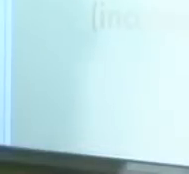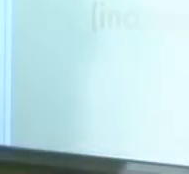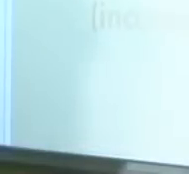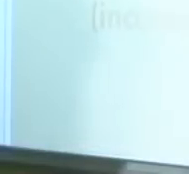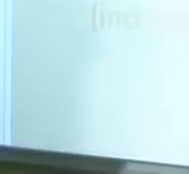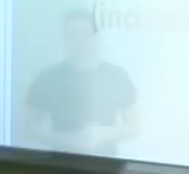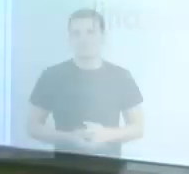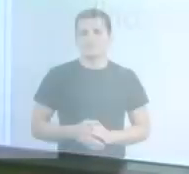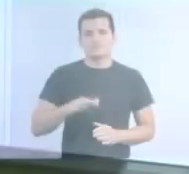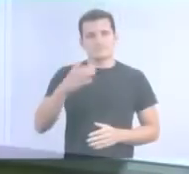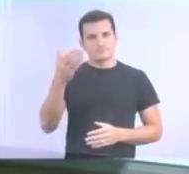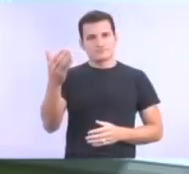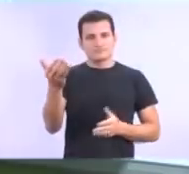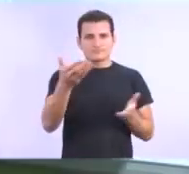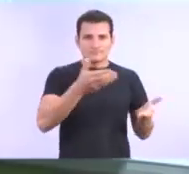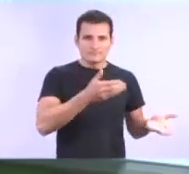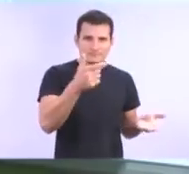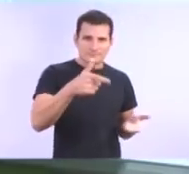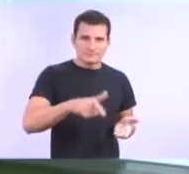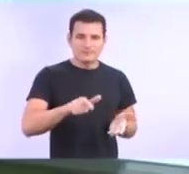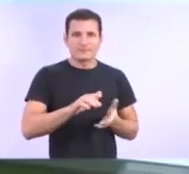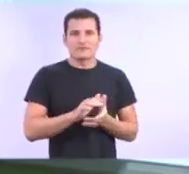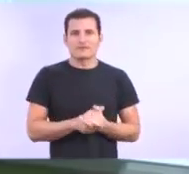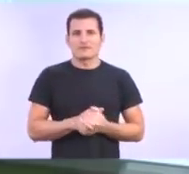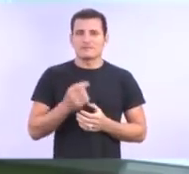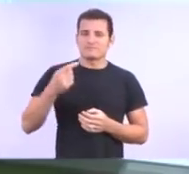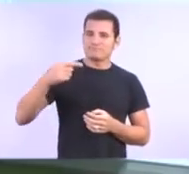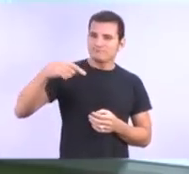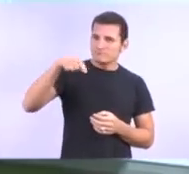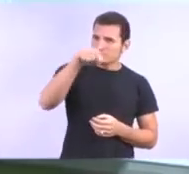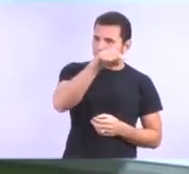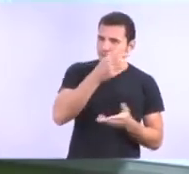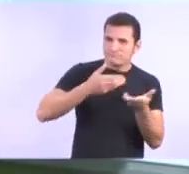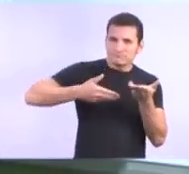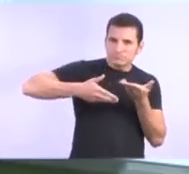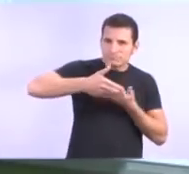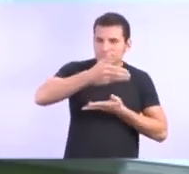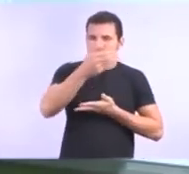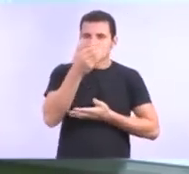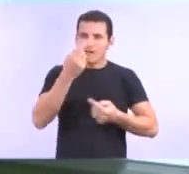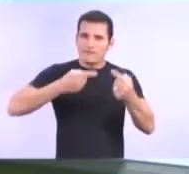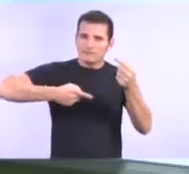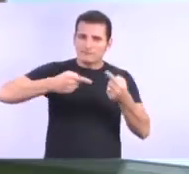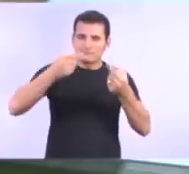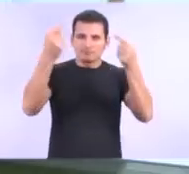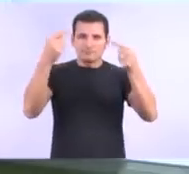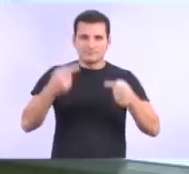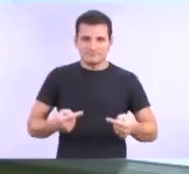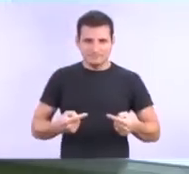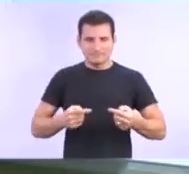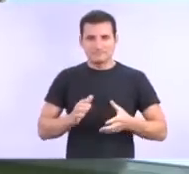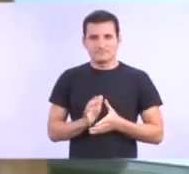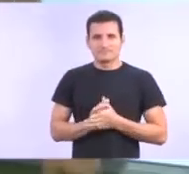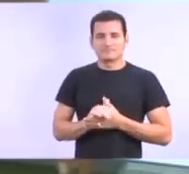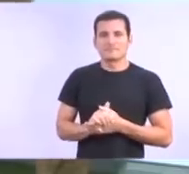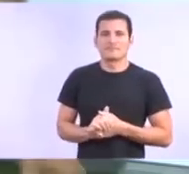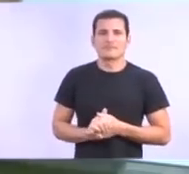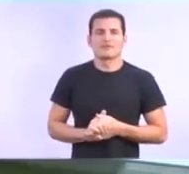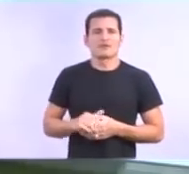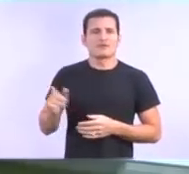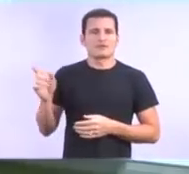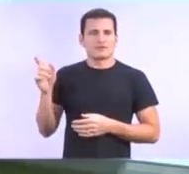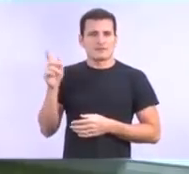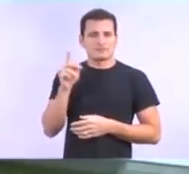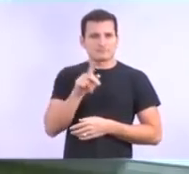Opa, sejam bem-vindos de volta aí, espero que tenham conversado bastante aí, discutido bastante nas atividades. O professor José Márcio vai tentar responder pra gente